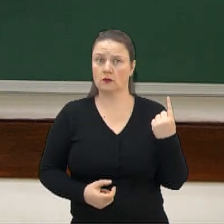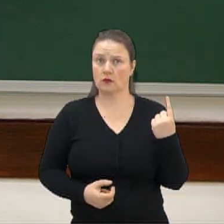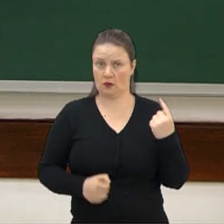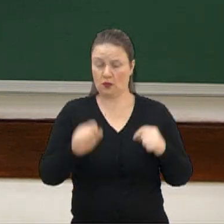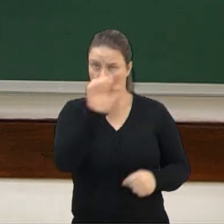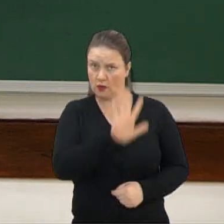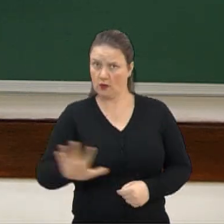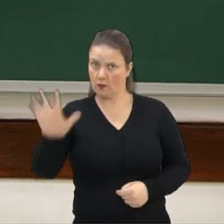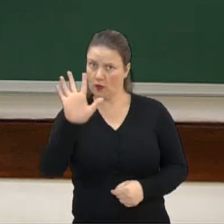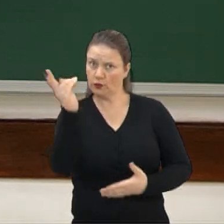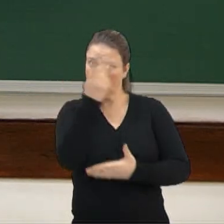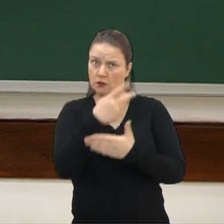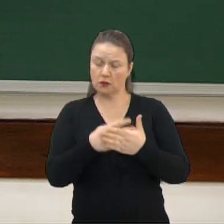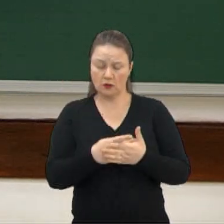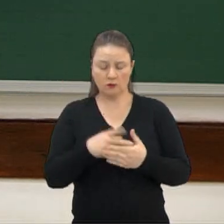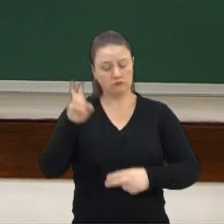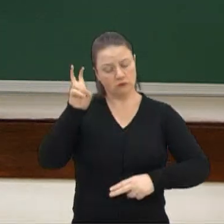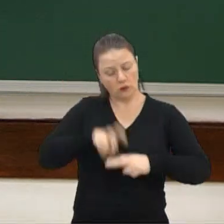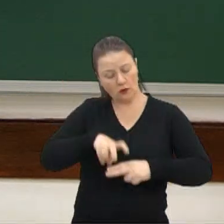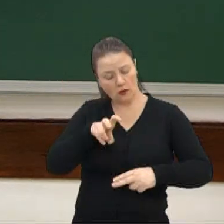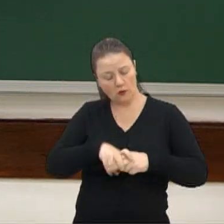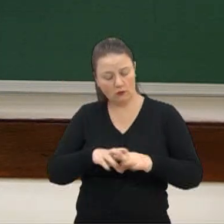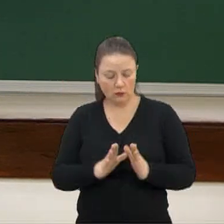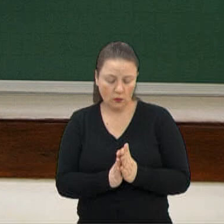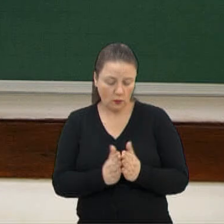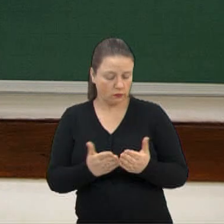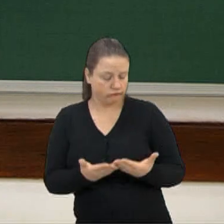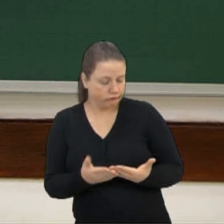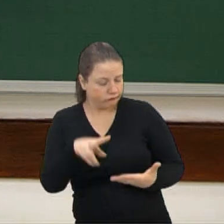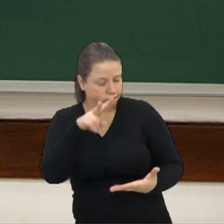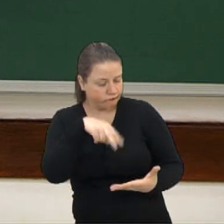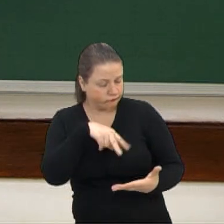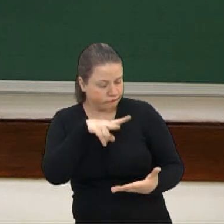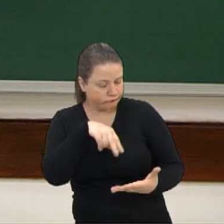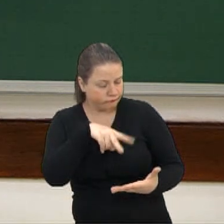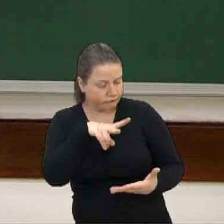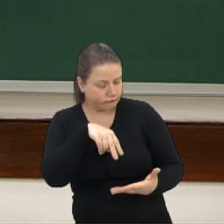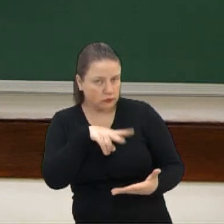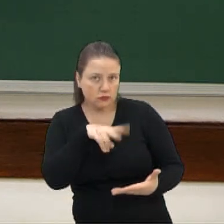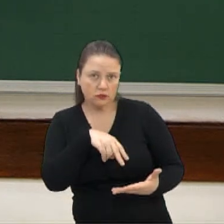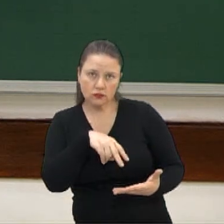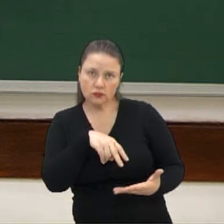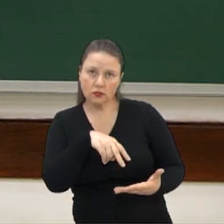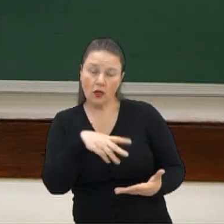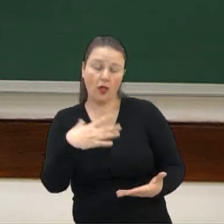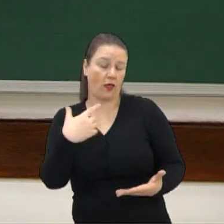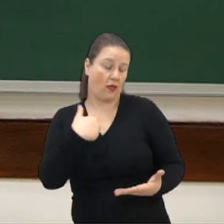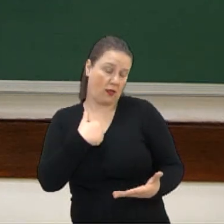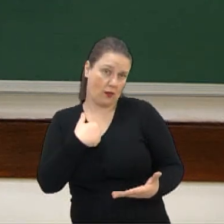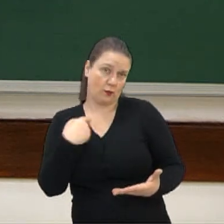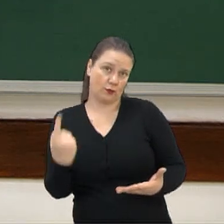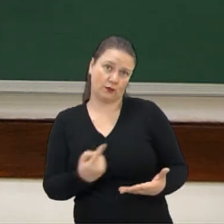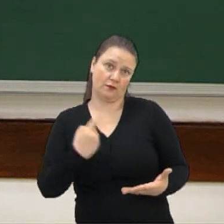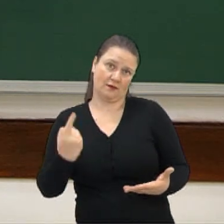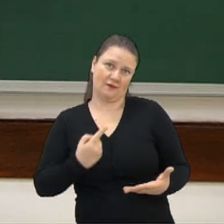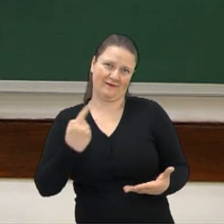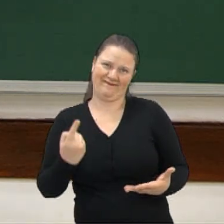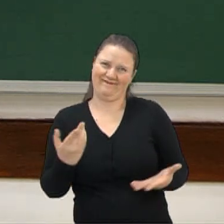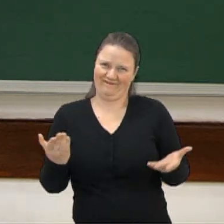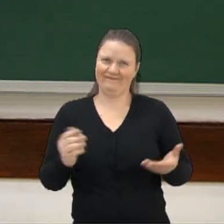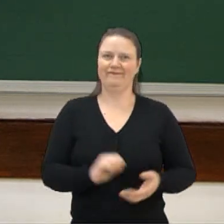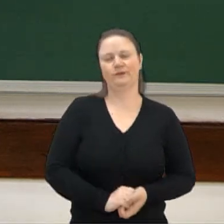Naquele texto, lembram? Ela estava lá sentada com um livro e disse, enfim, sós. Então, enfim,